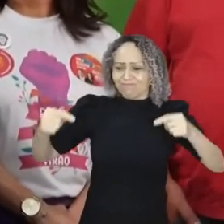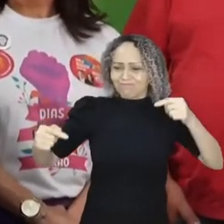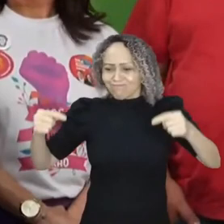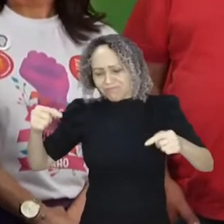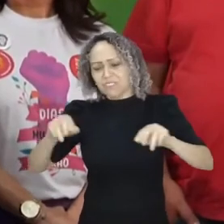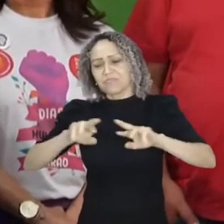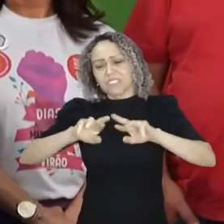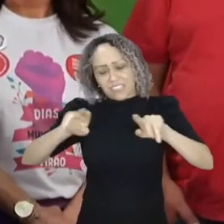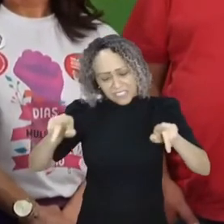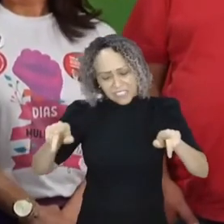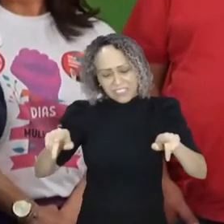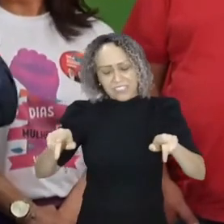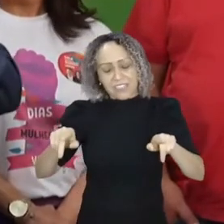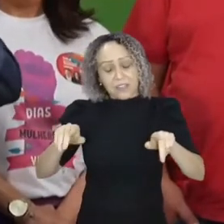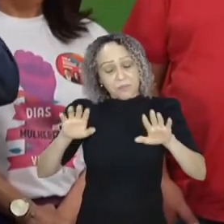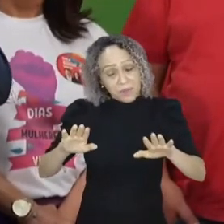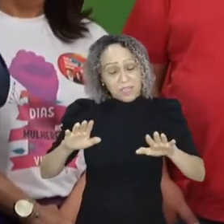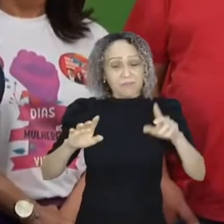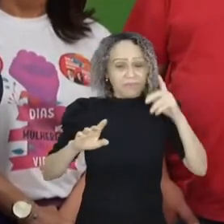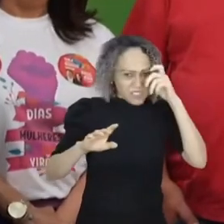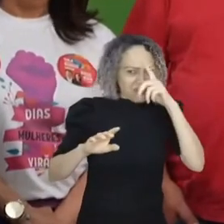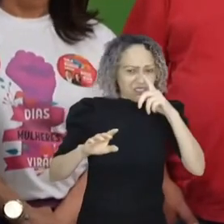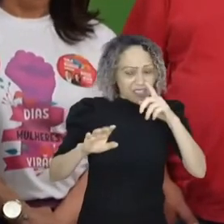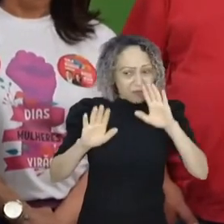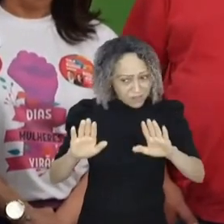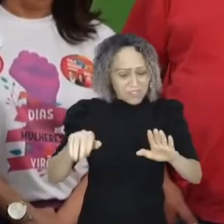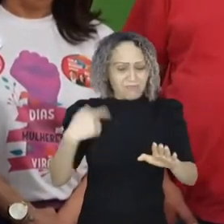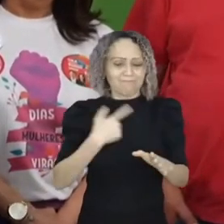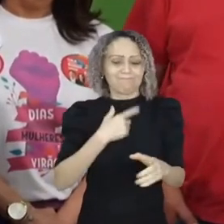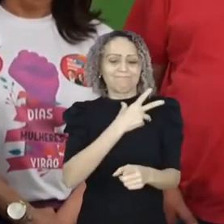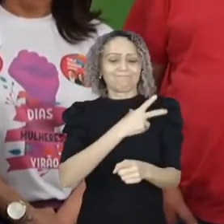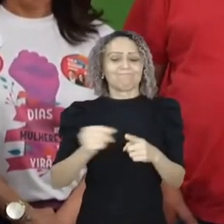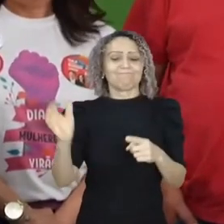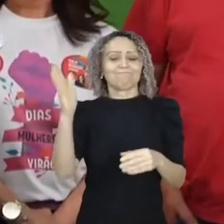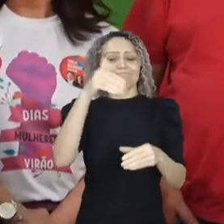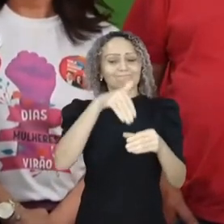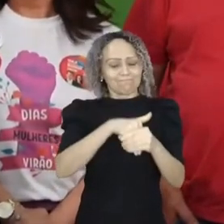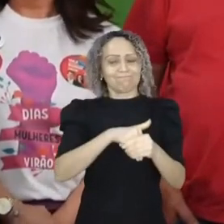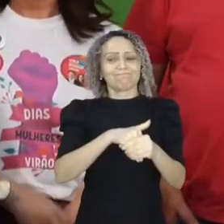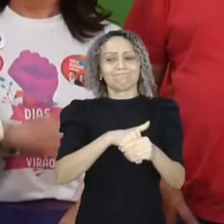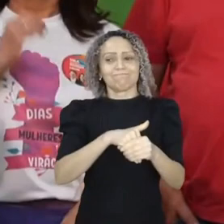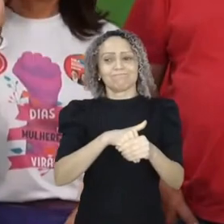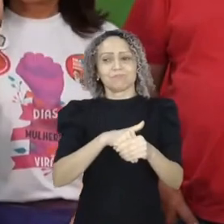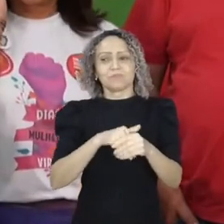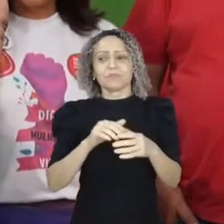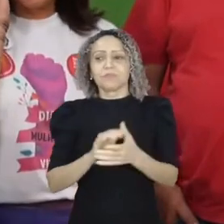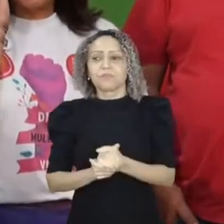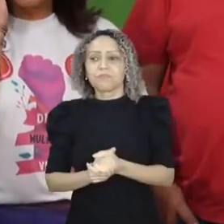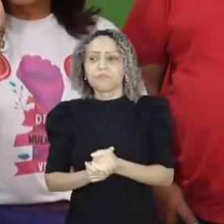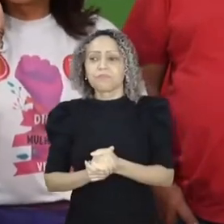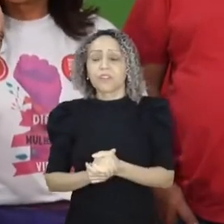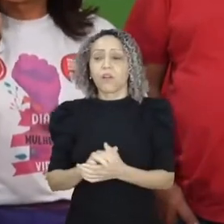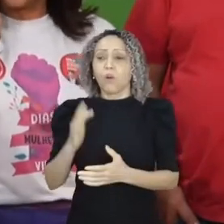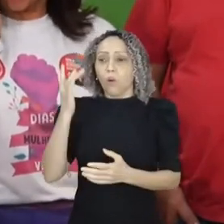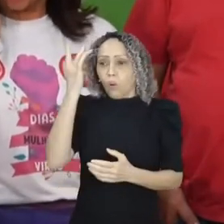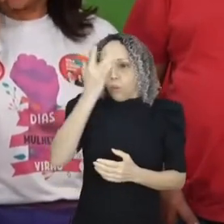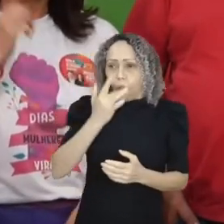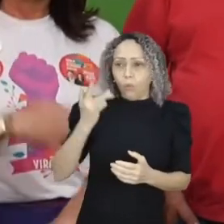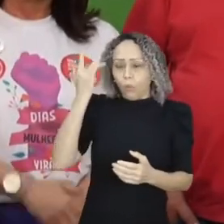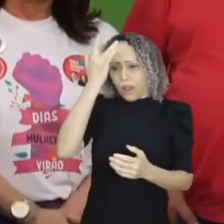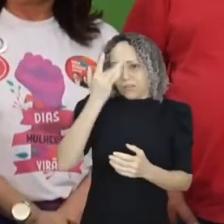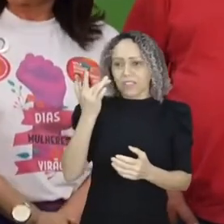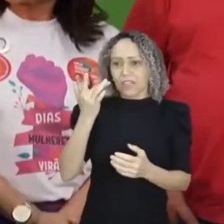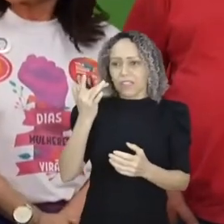eleições. E a cada semana que aparecer, eu vou estar na frente, o Haddad vai começar a